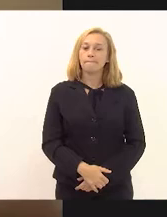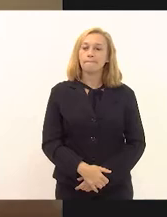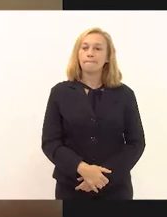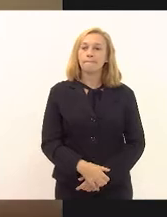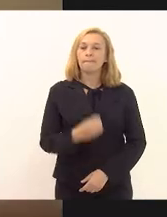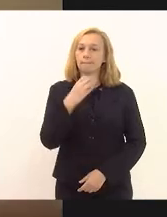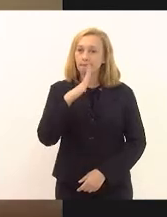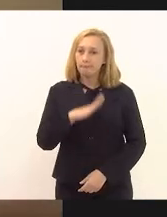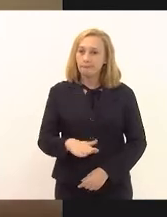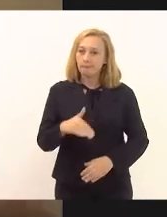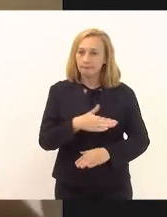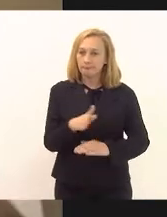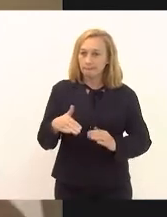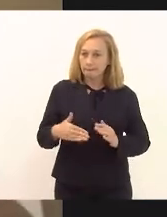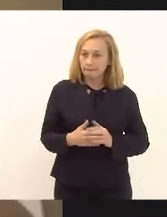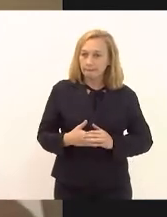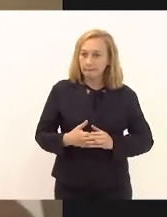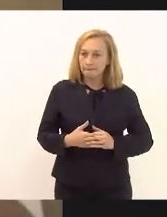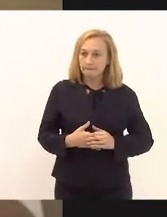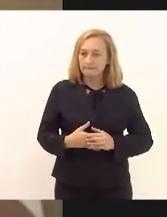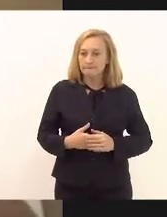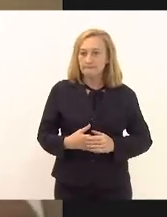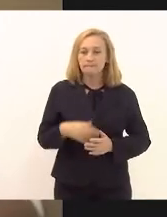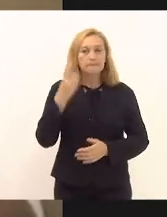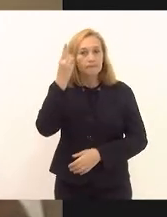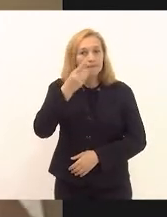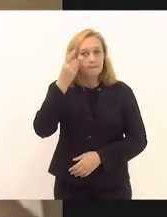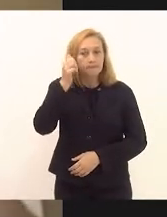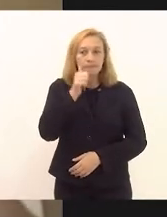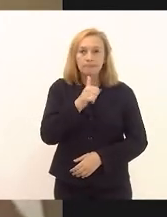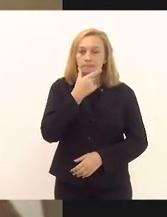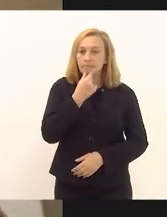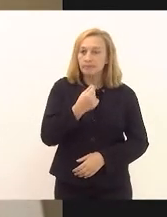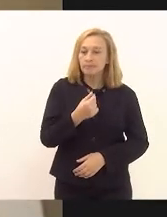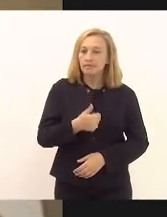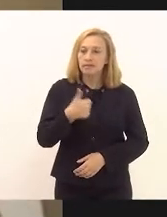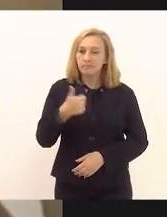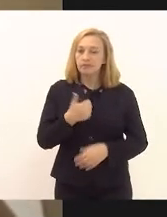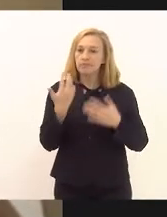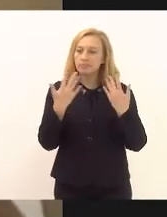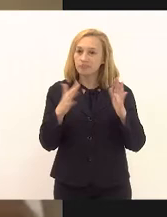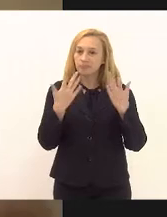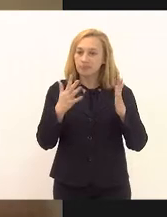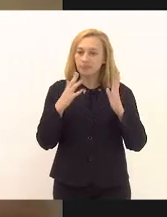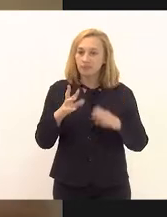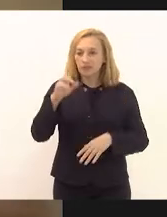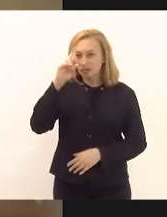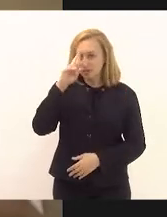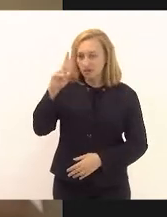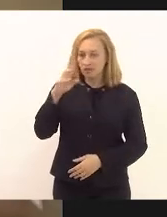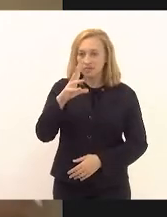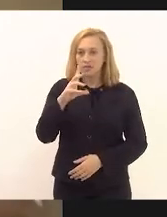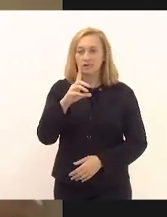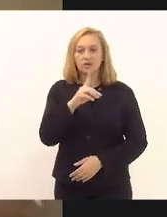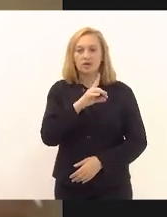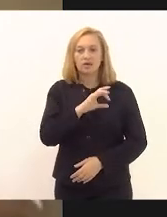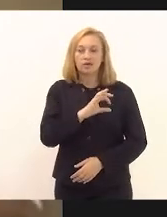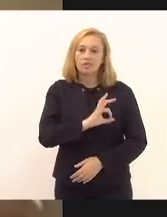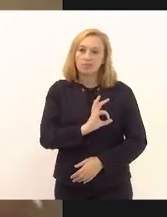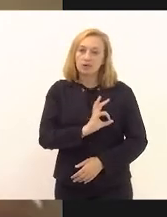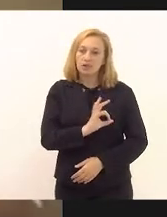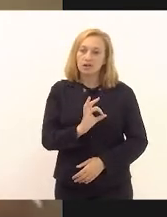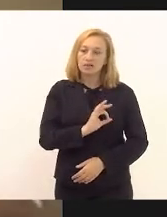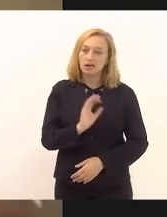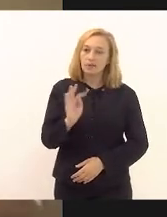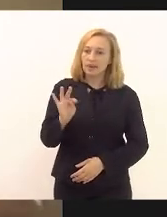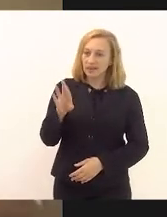Boa tarde a todos e todas, deputados e deputadas. Primeiro, saudar o subtenente Bernardo, parabenizando ele por